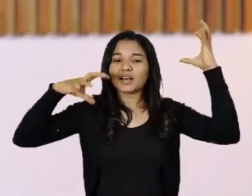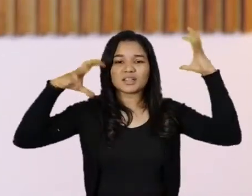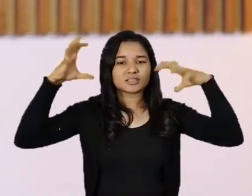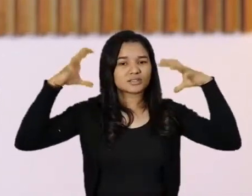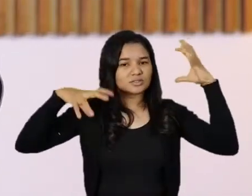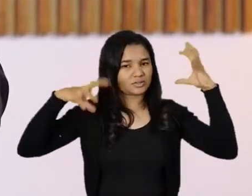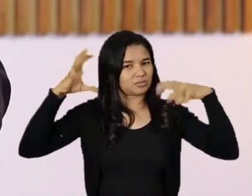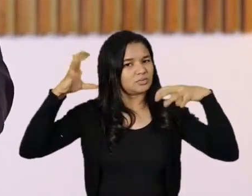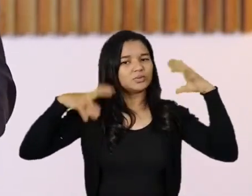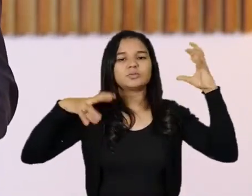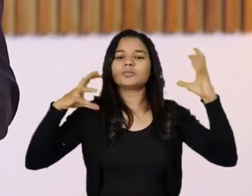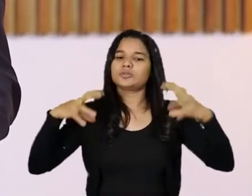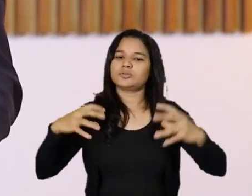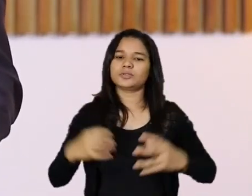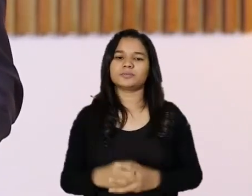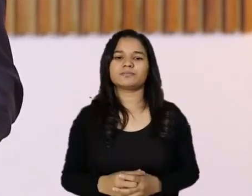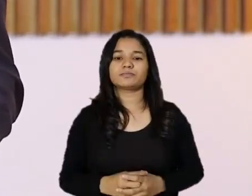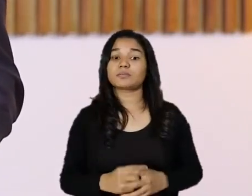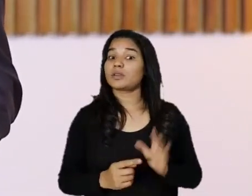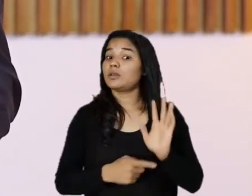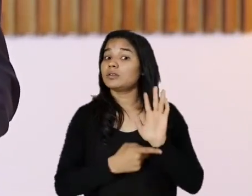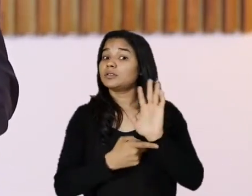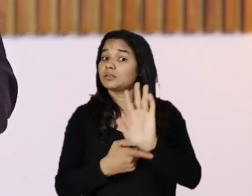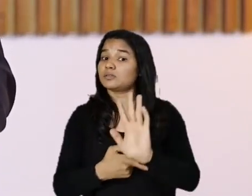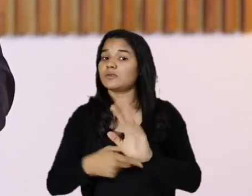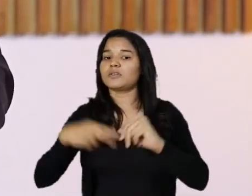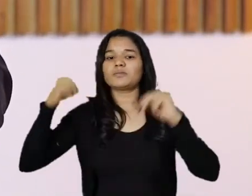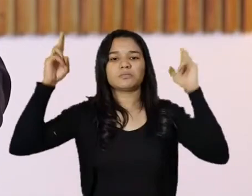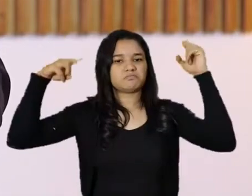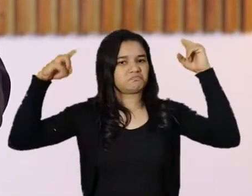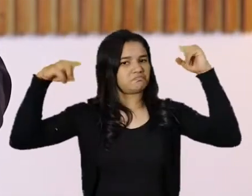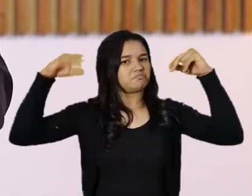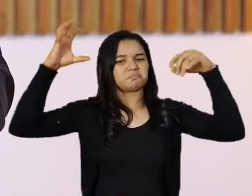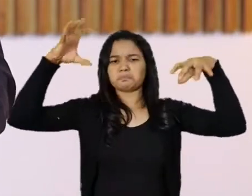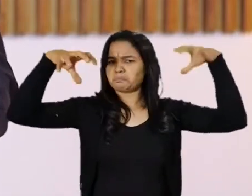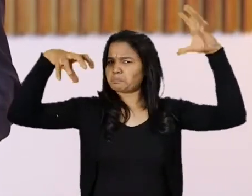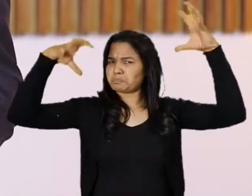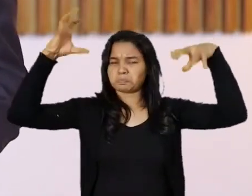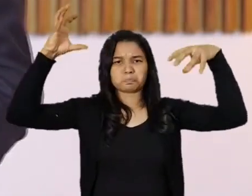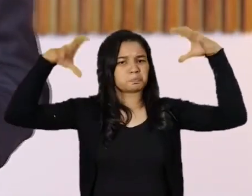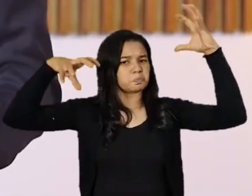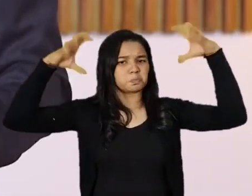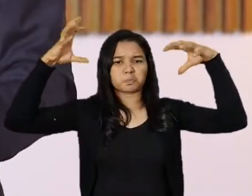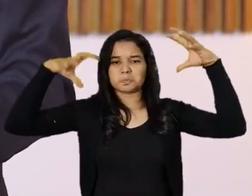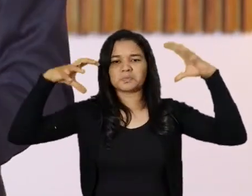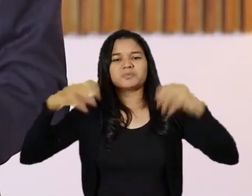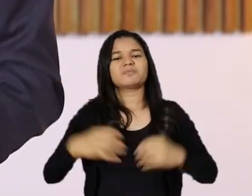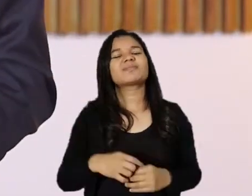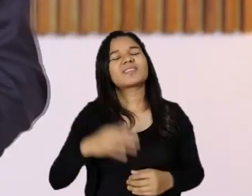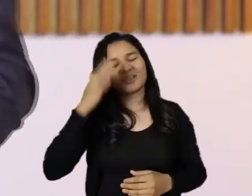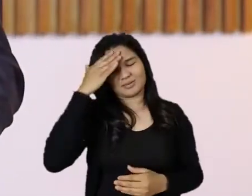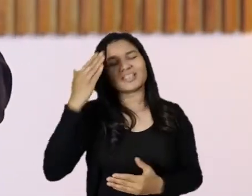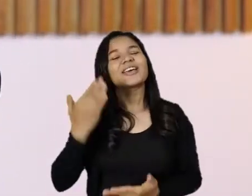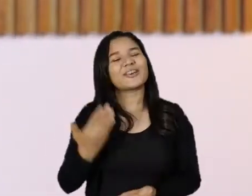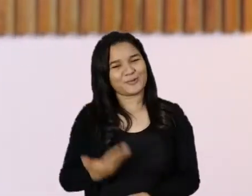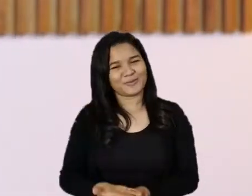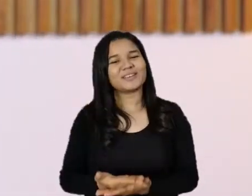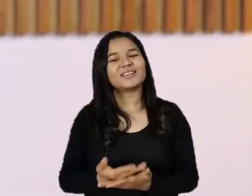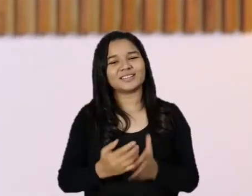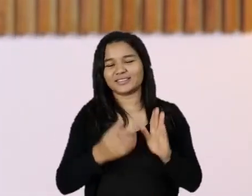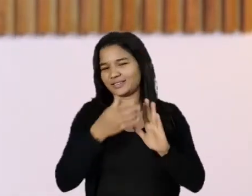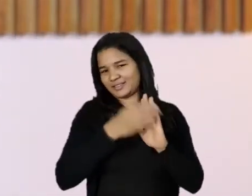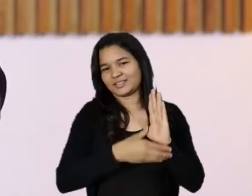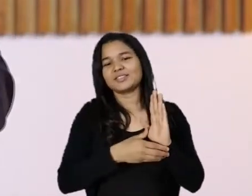que nunca choveu até então. Então eu prefiro crer desta forma. E no capítulo 2 de Gênesis diz também que nunca tinha